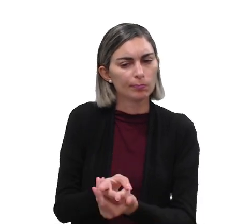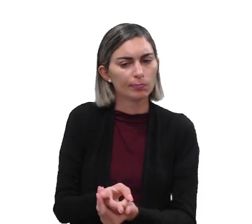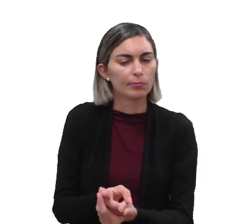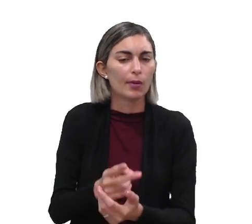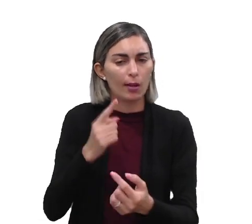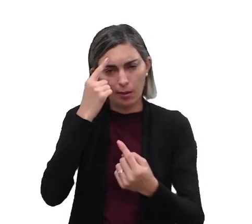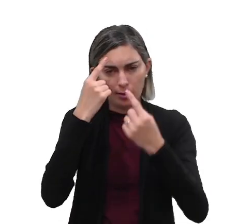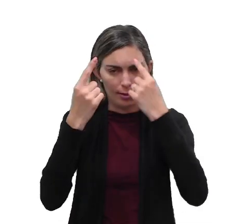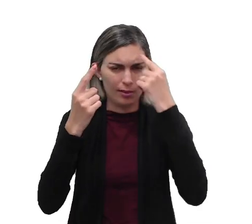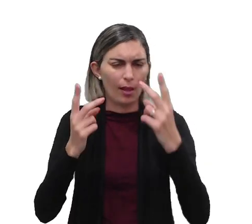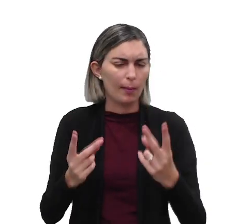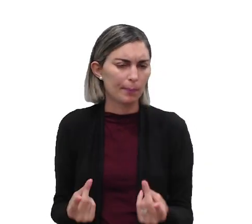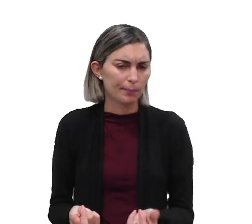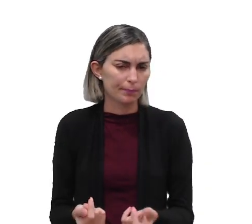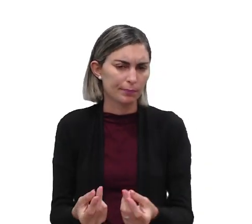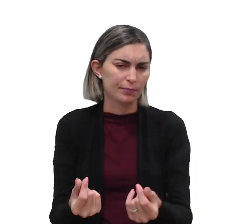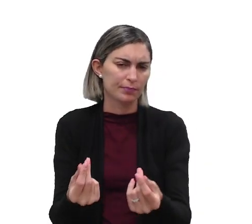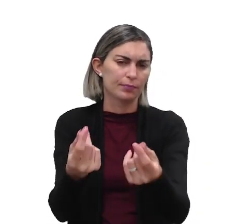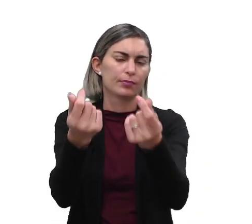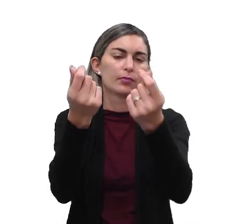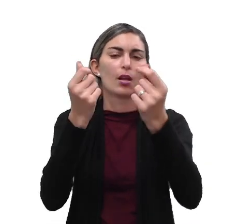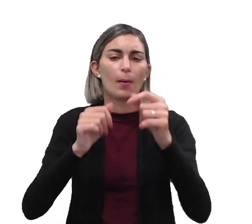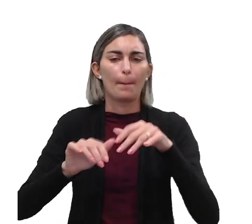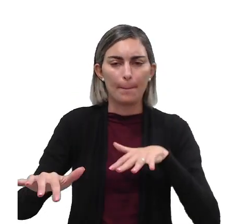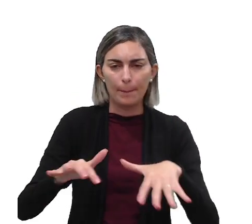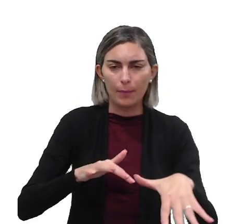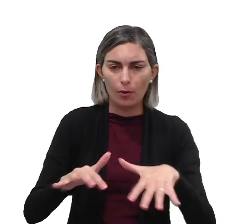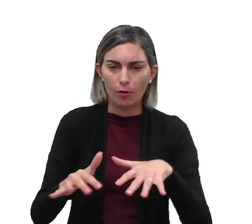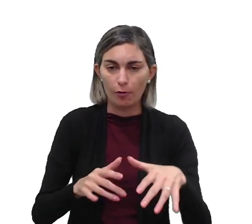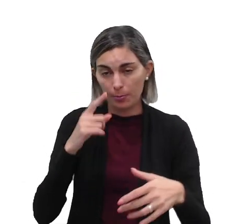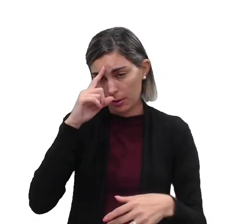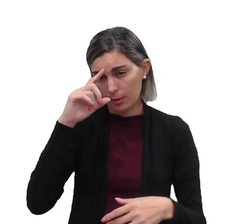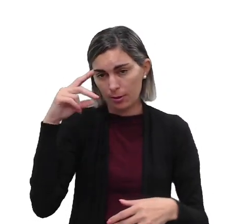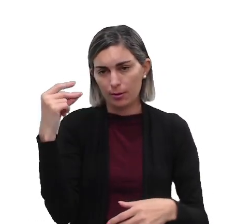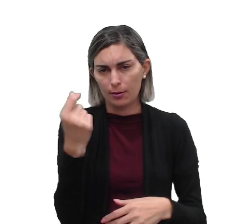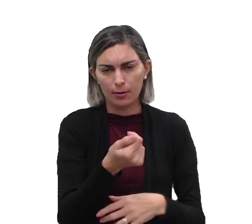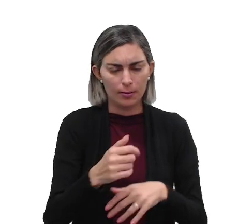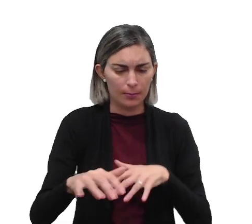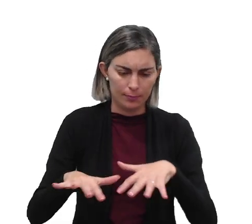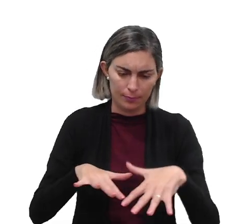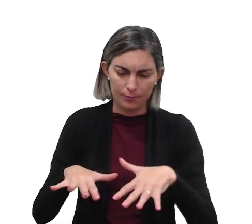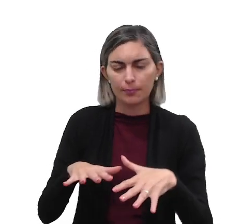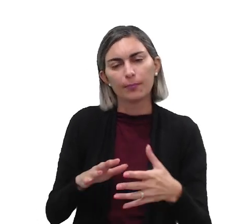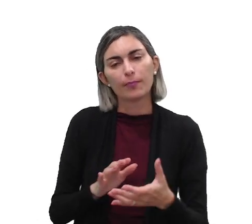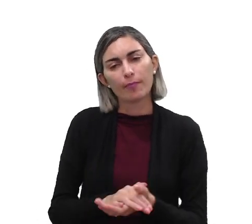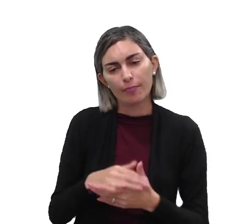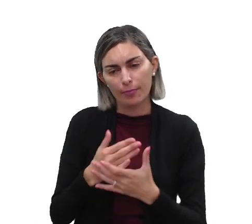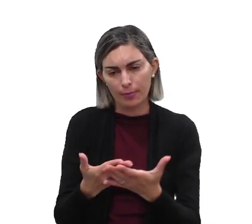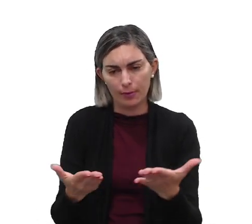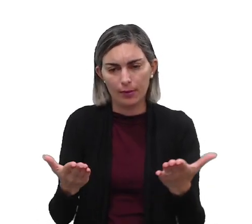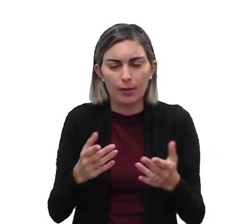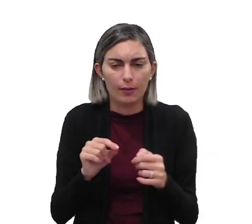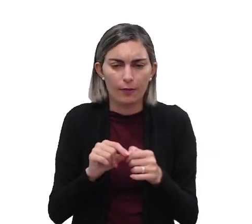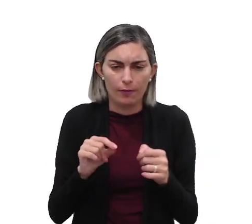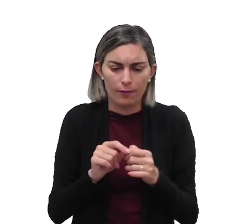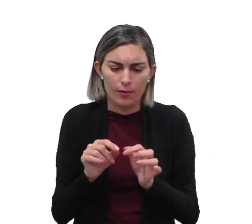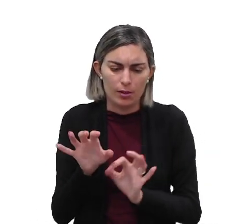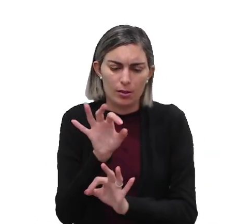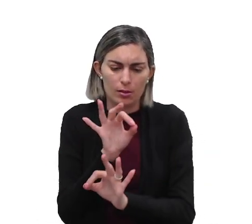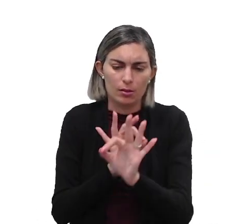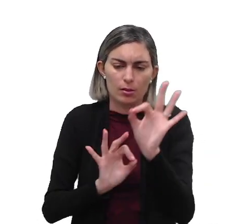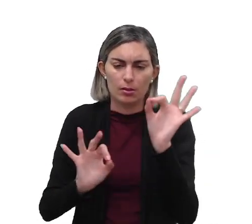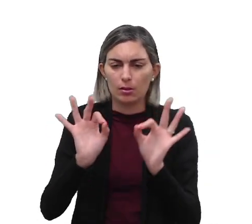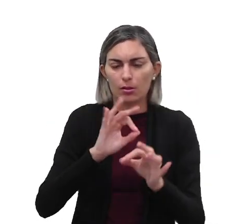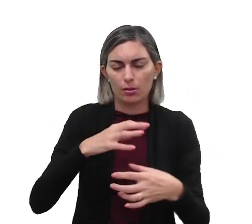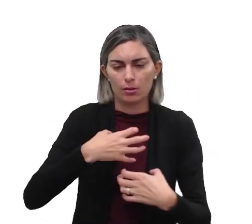até a ideia de infinito. Elas geram movimento e criam ritmo na composição. Então, quando você quer fazer uma decoração que